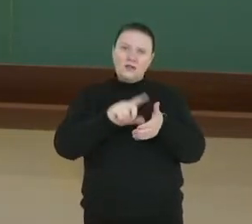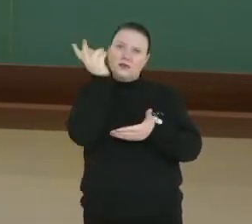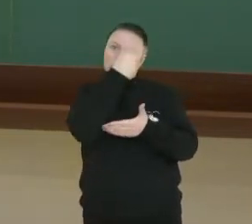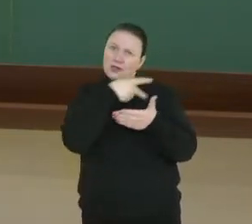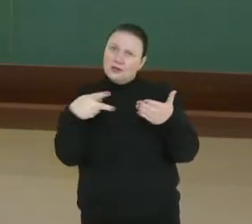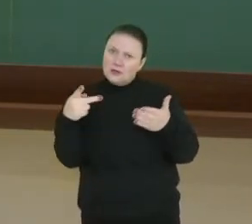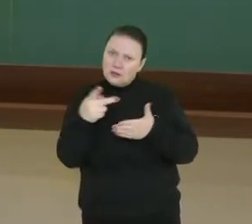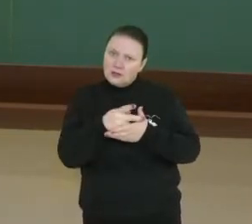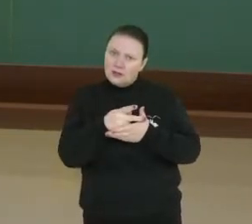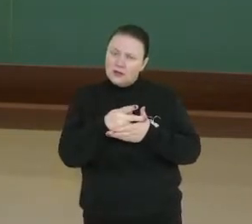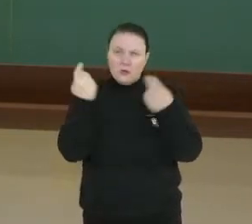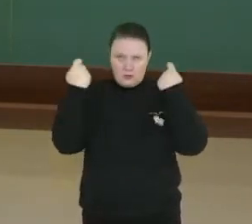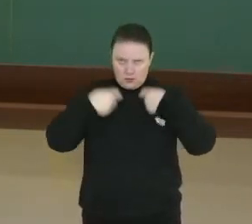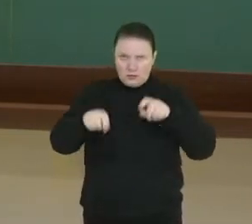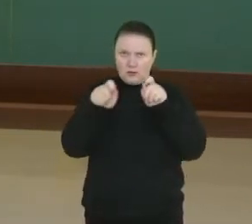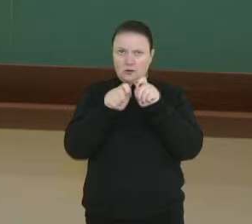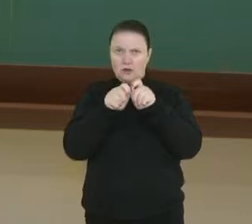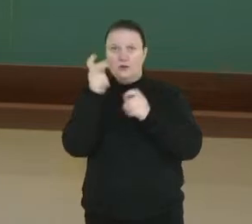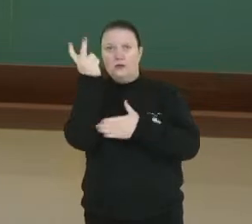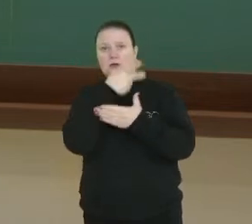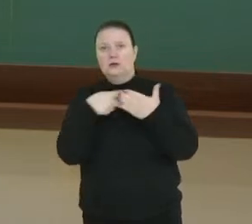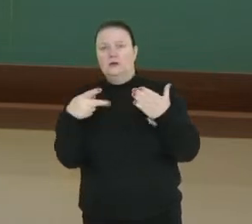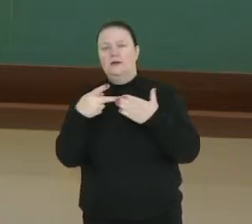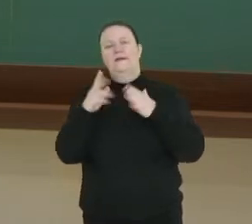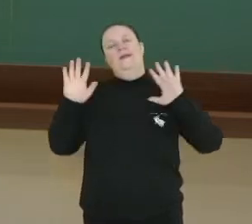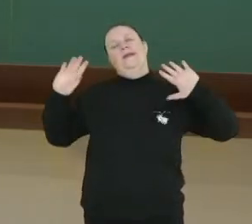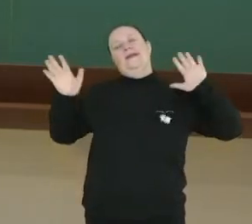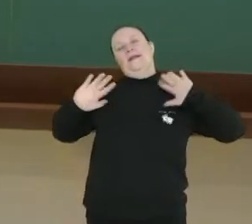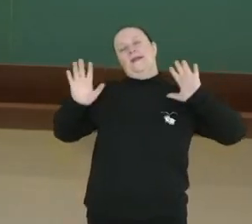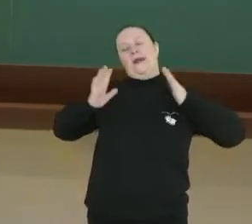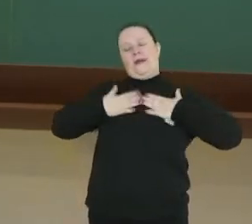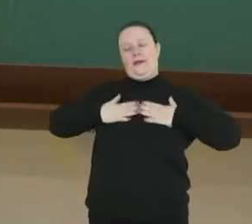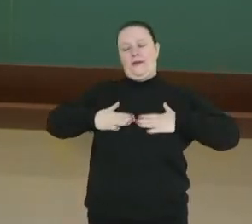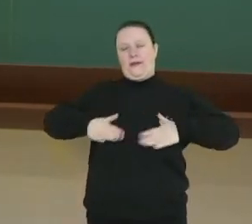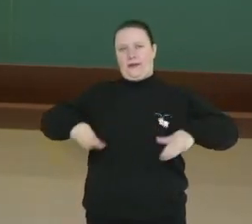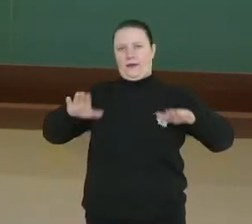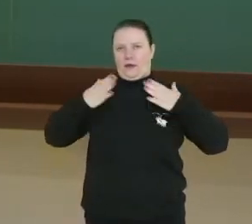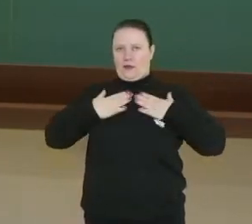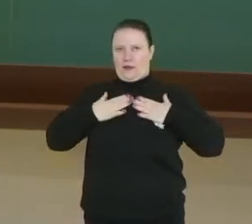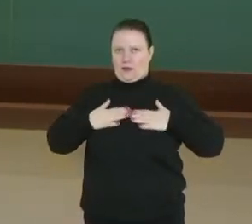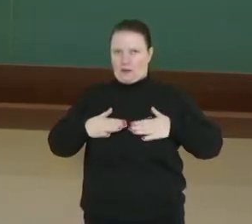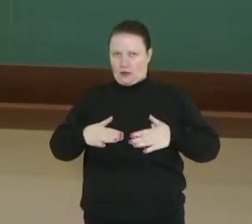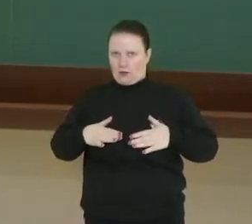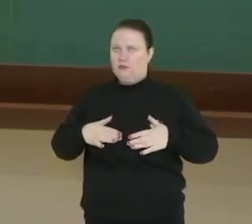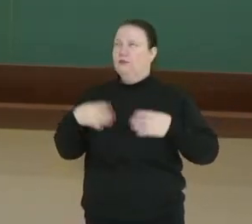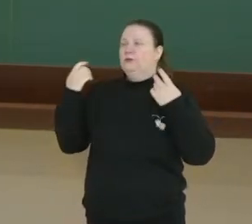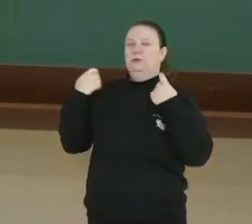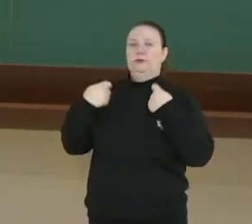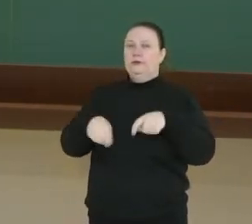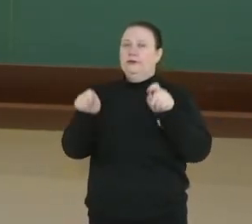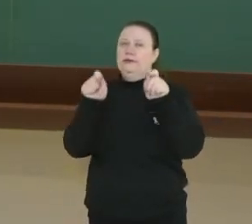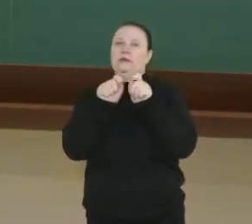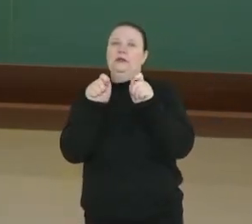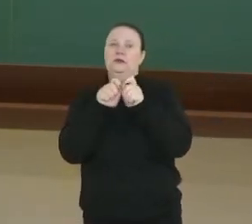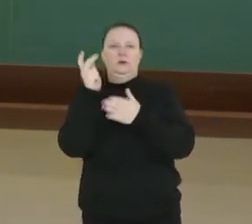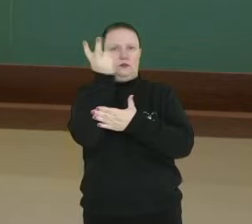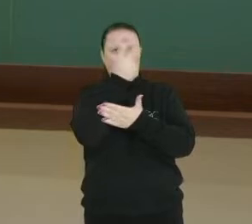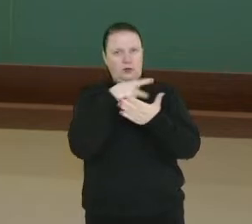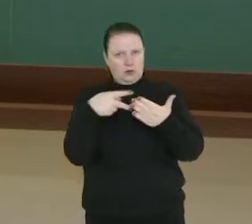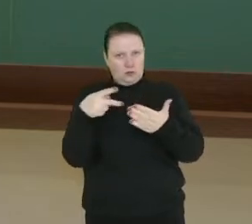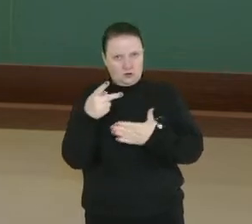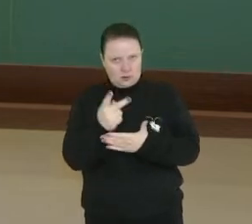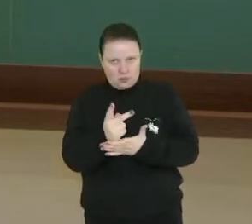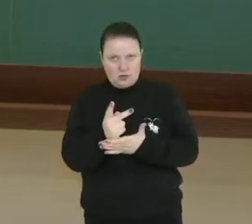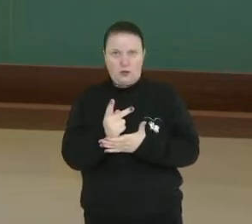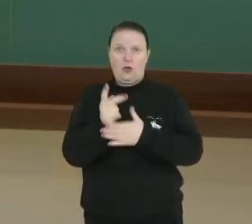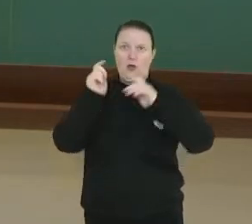fazer o desenho? Não, gente. A ideia da geometria analítica é exatamente que eu não precise obrigatoriamente fazer os desenhos. A gente